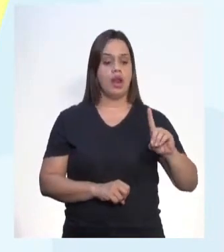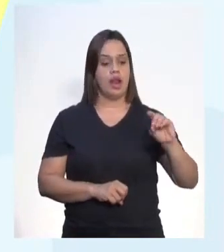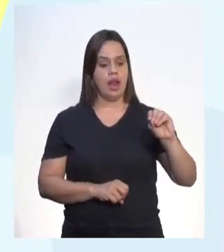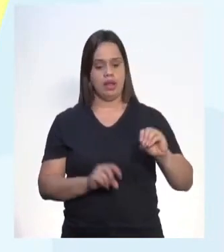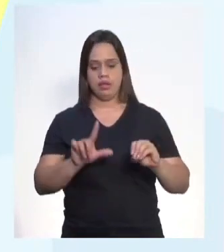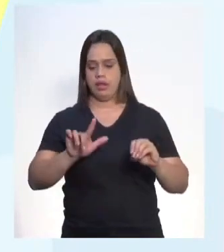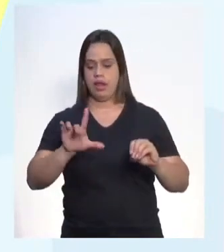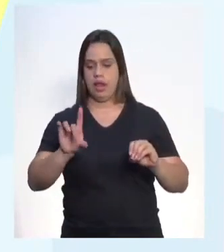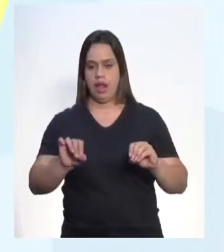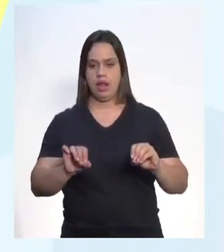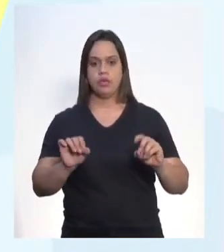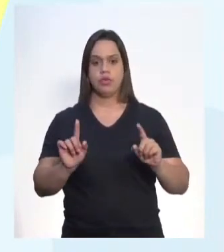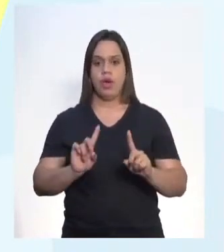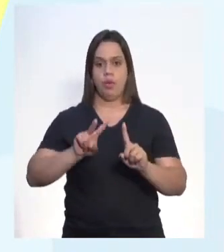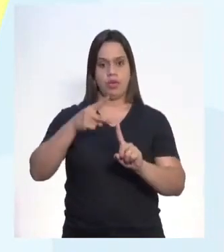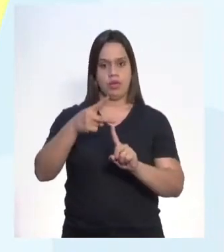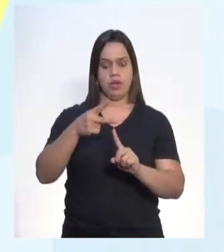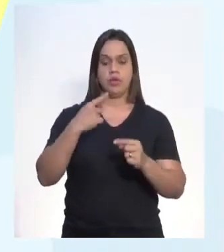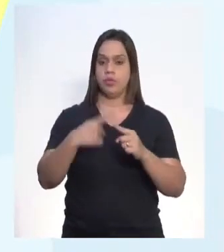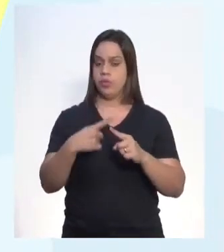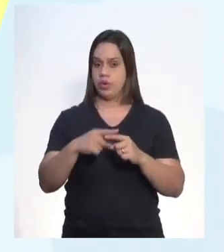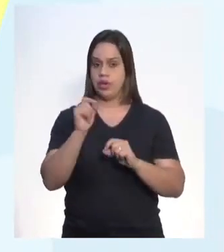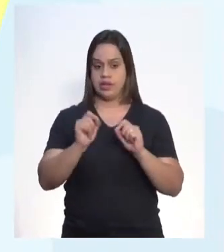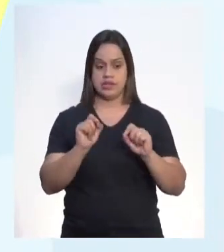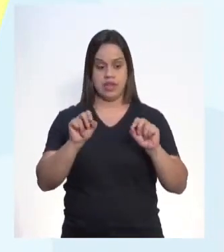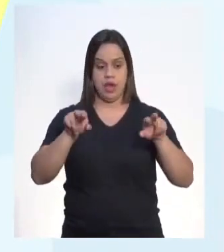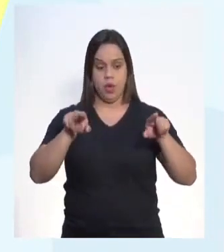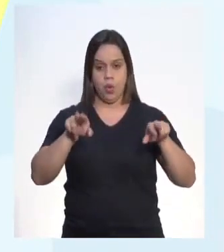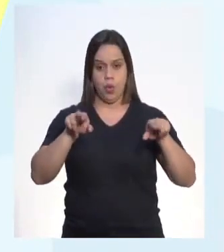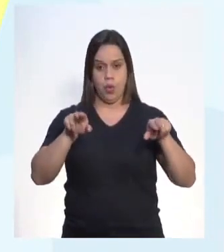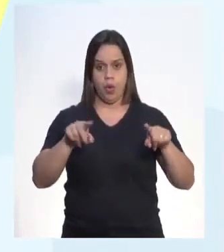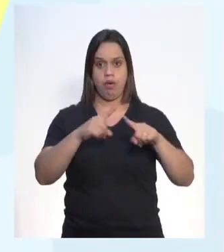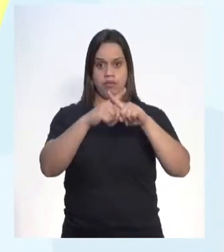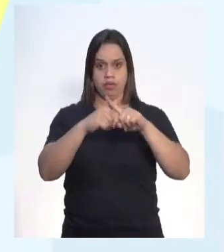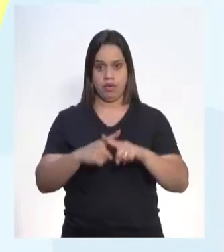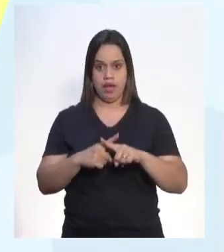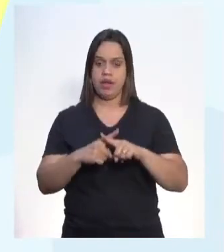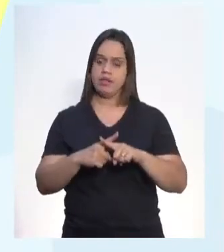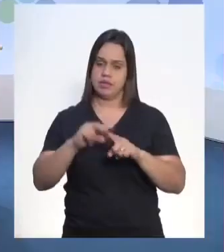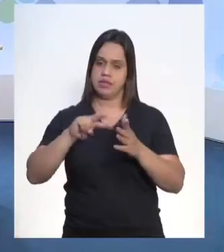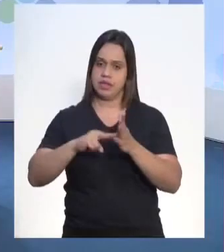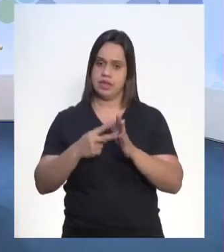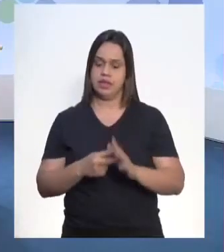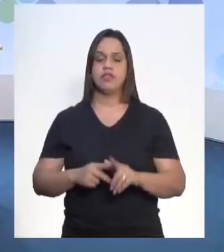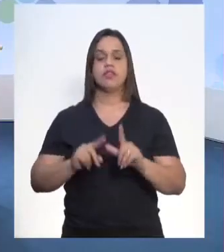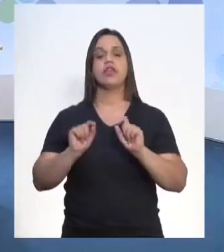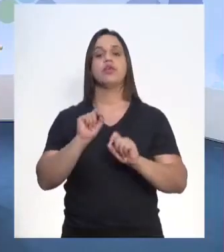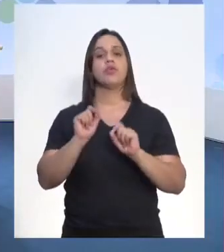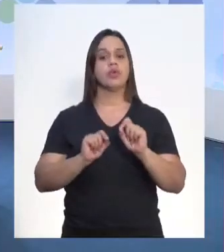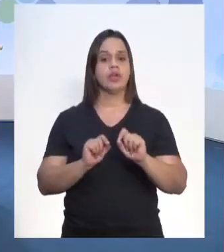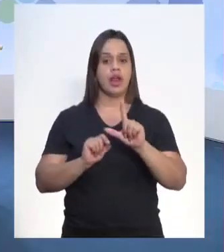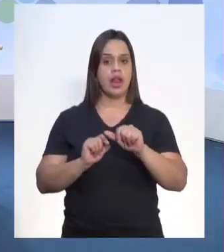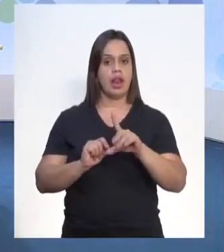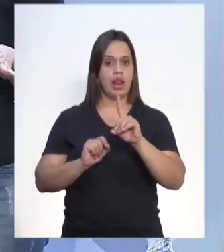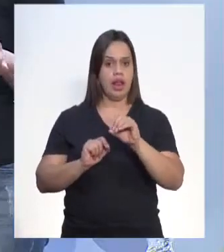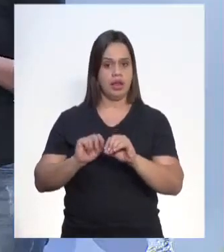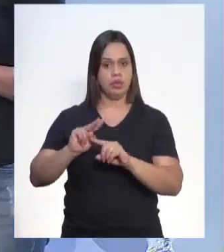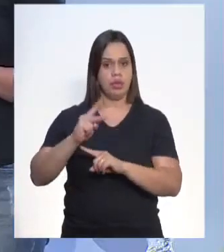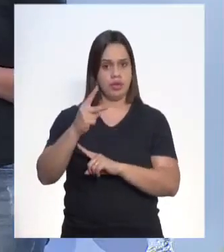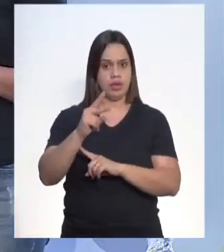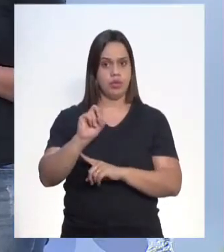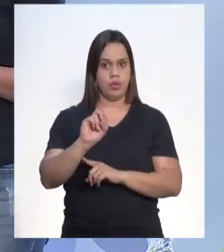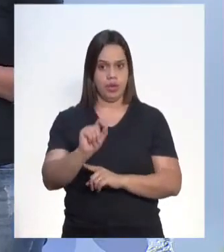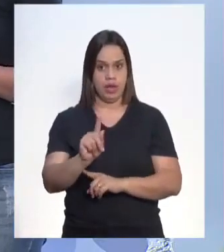lados são iguais, lado vezes lado é lado ao quadrado. Tudo bem até aqui?